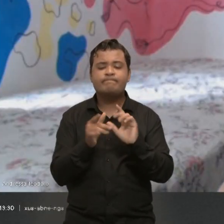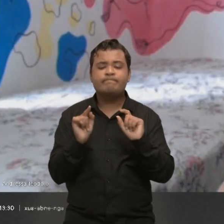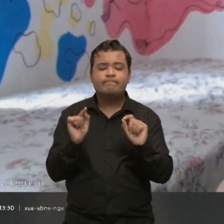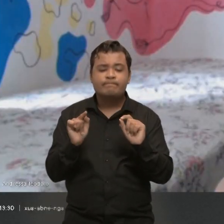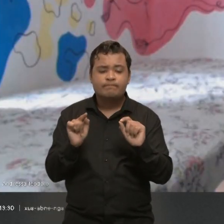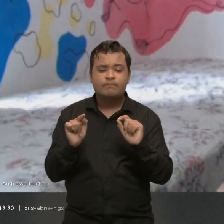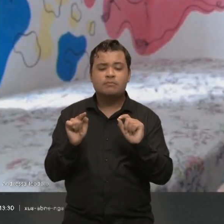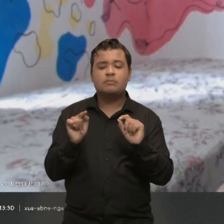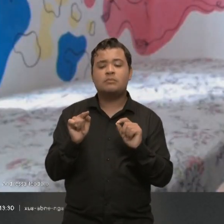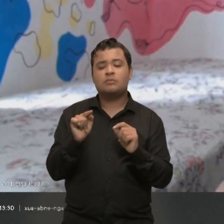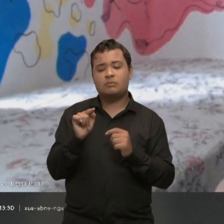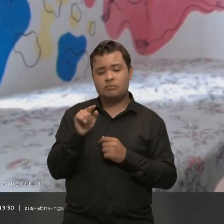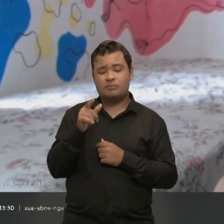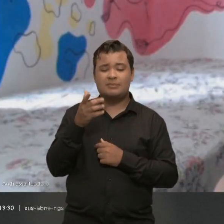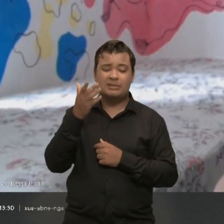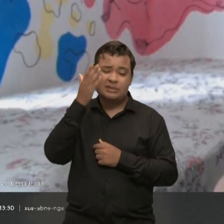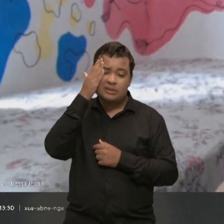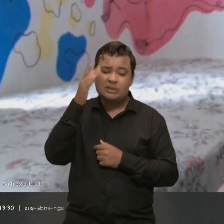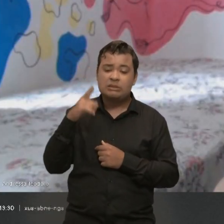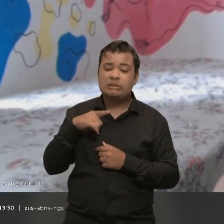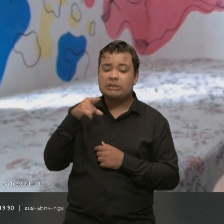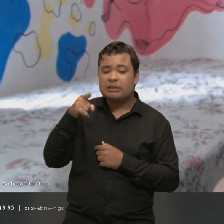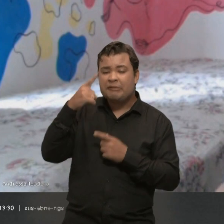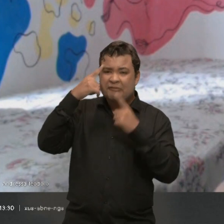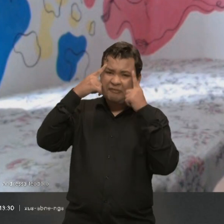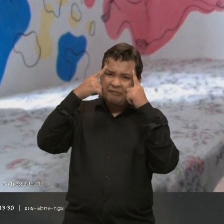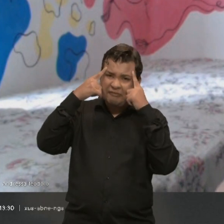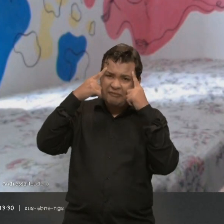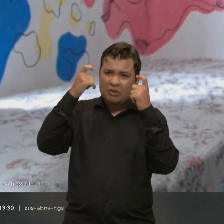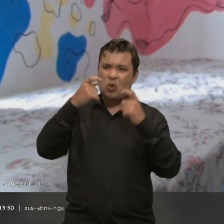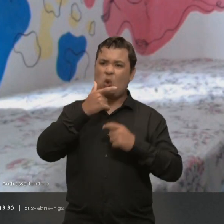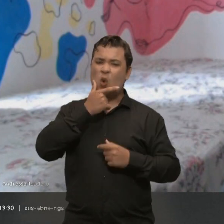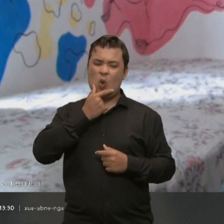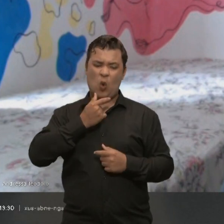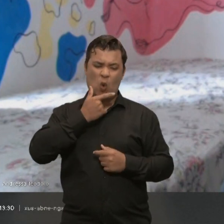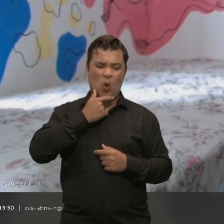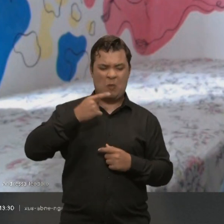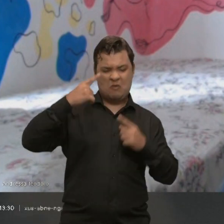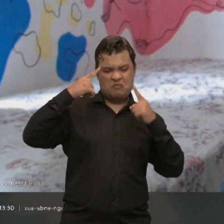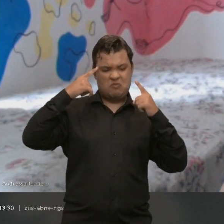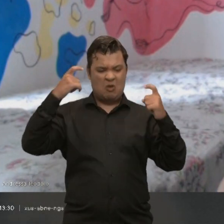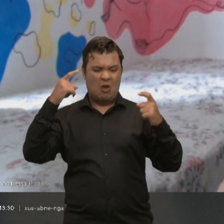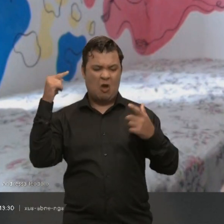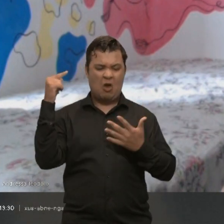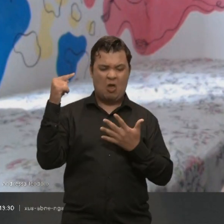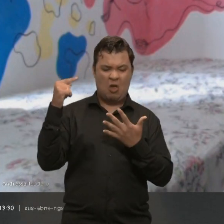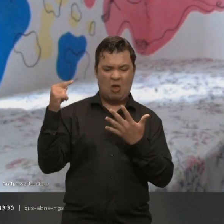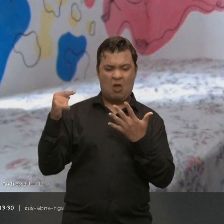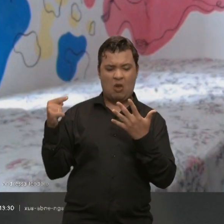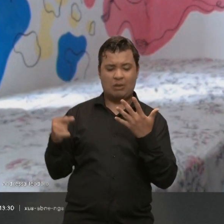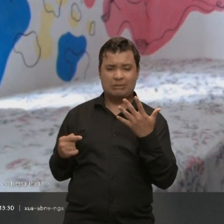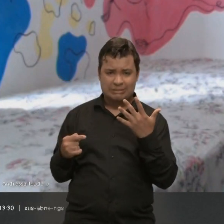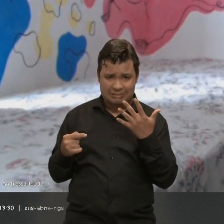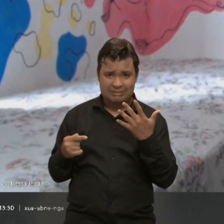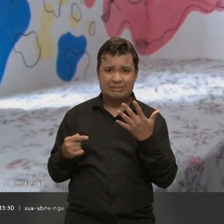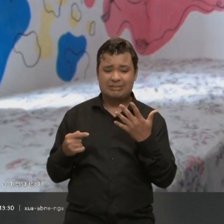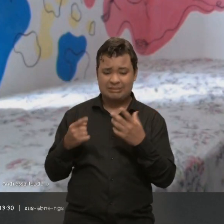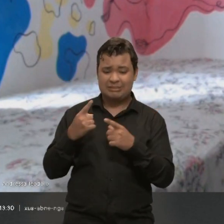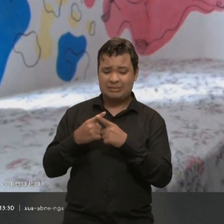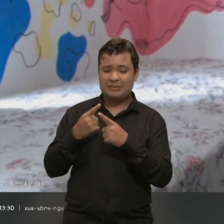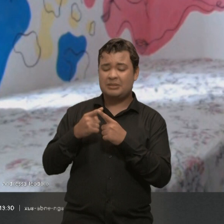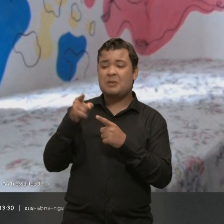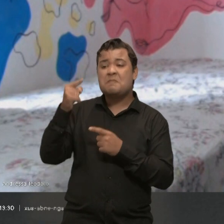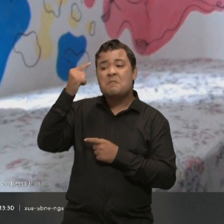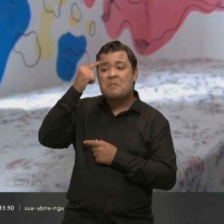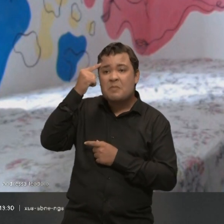desconstruir a ideia da violência, da masculinidade, como é que isso é construído, né? A masculinidade hegemônica que prevê a